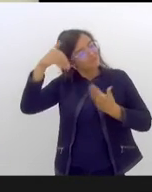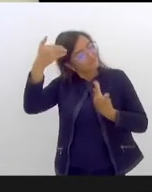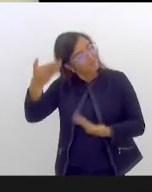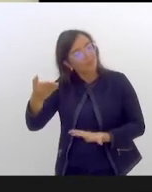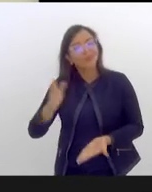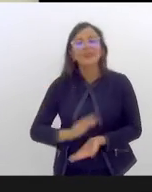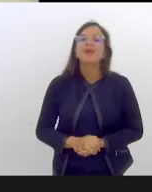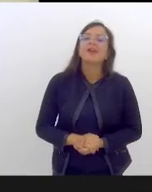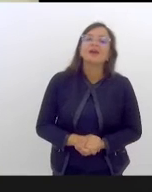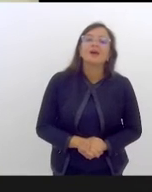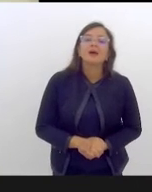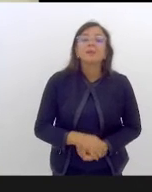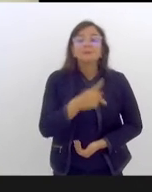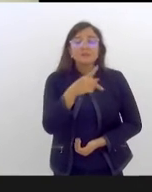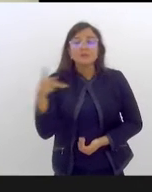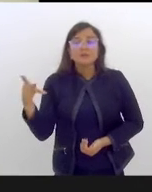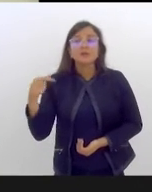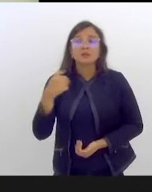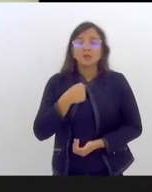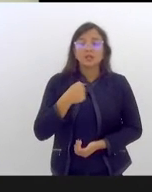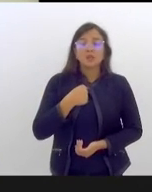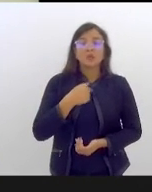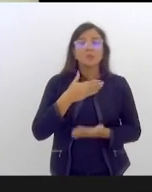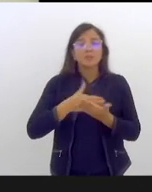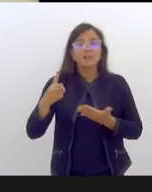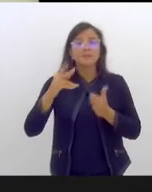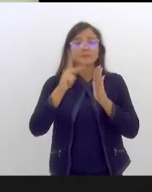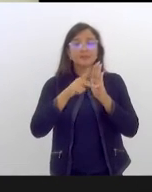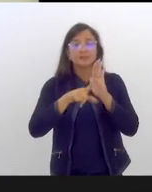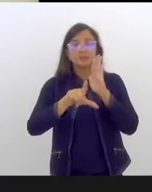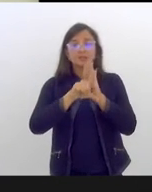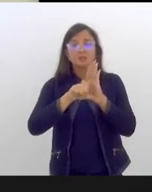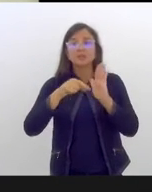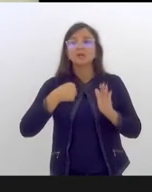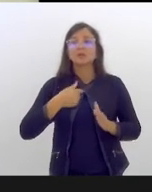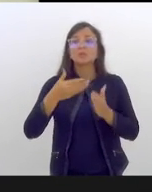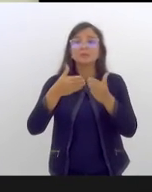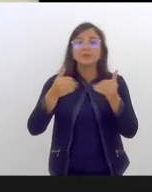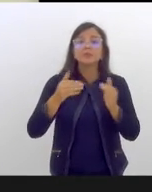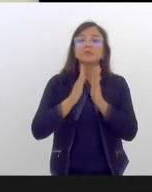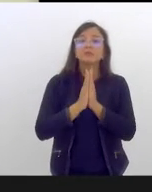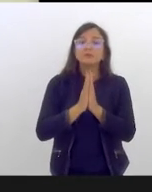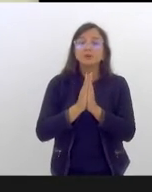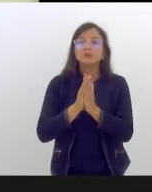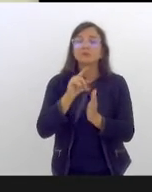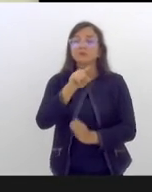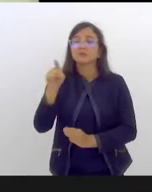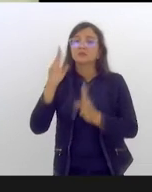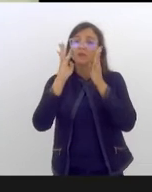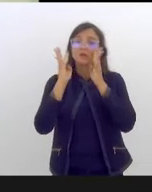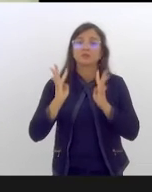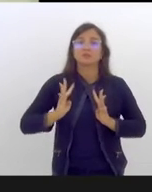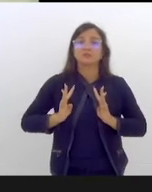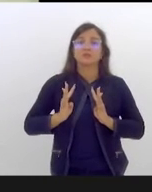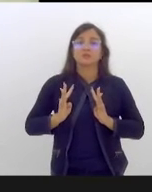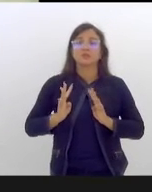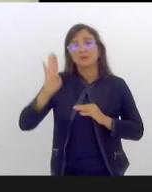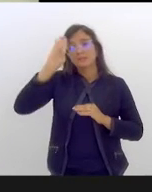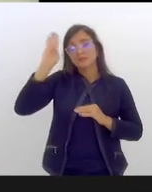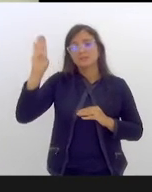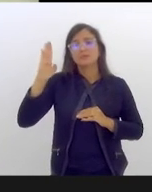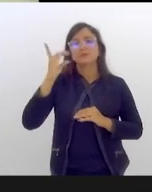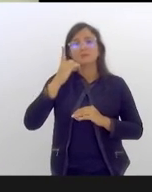Presidente eu dei entrada no PL e eu peço a atenção dos deputados principalmente Deputados